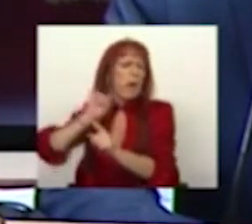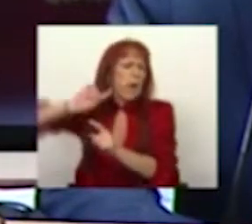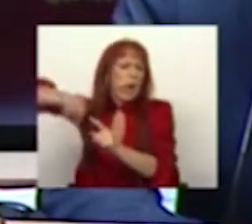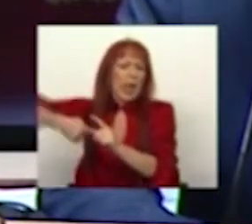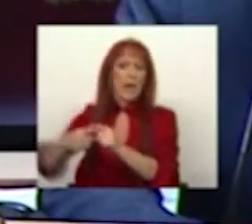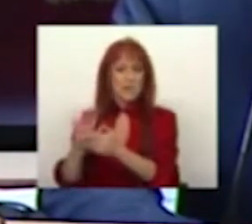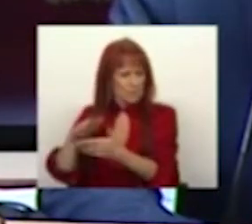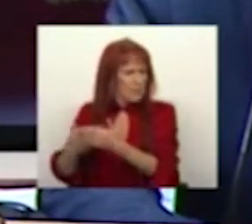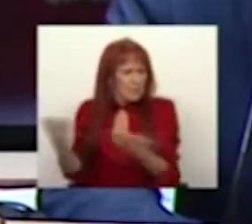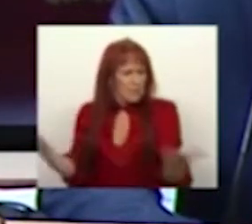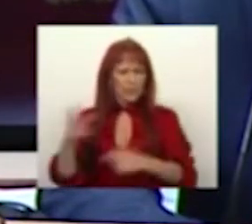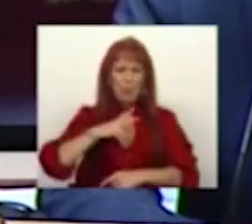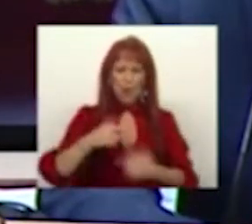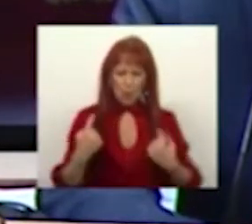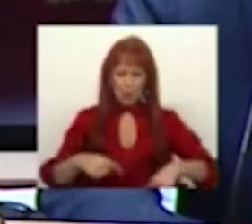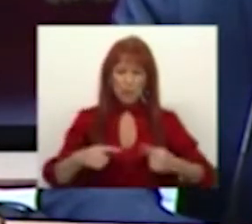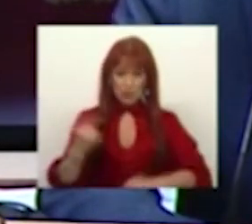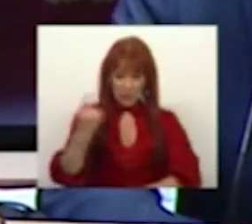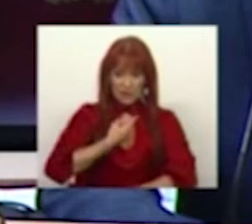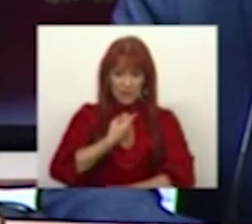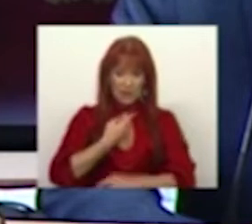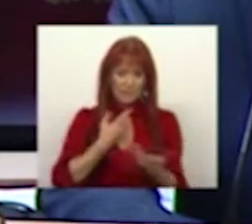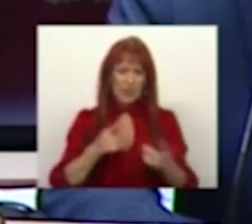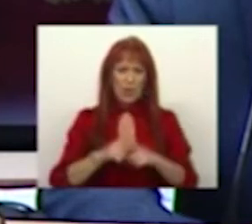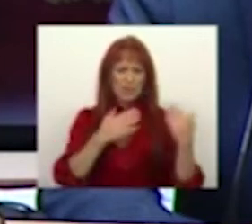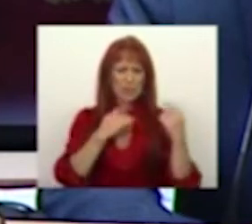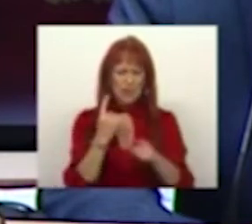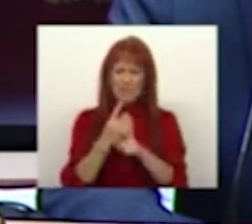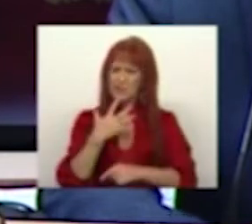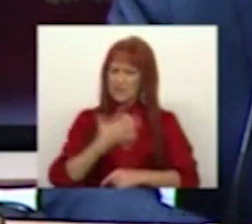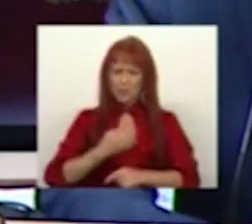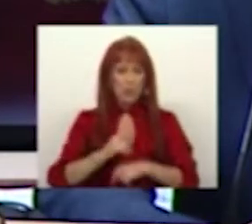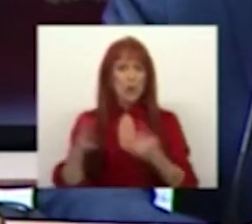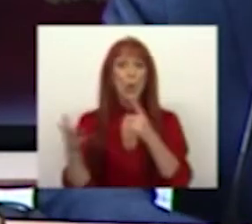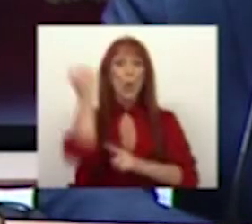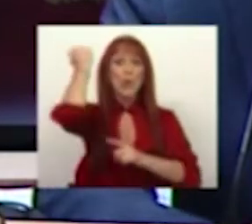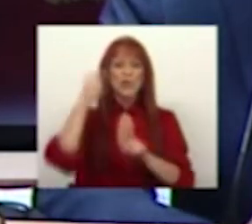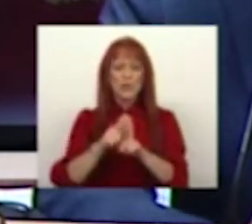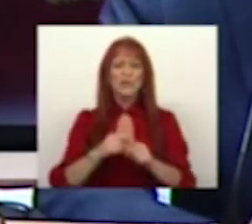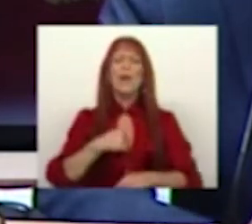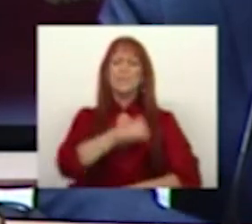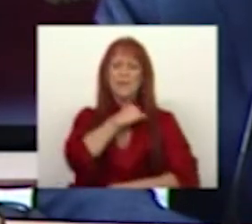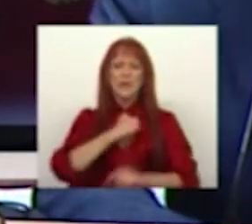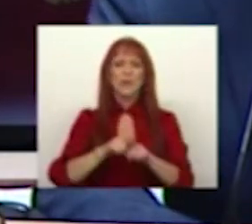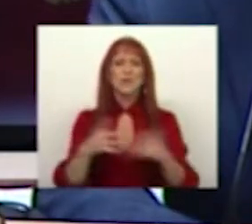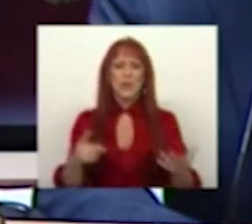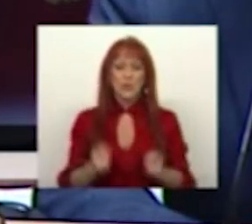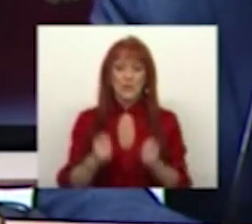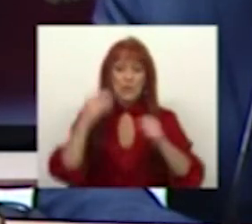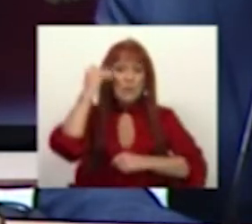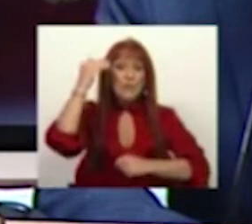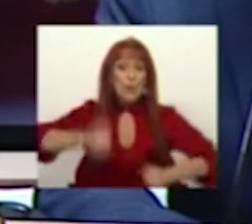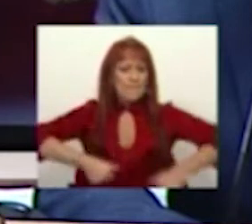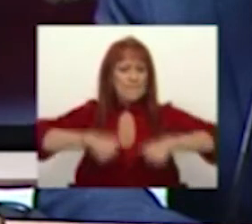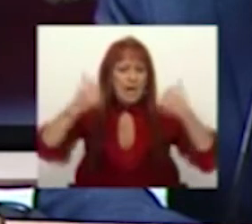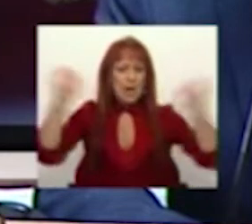a que se propôs. Portugal tem hoje o dever e a responsabilidade de manter a credibilidade que conquistou e que lhe permite investir num futuro